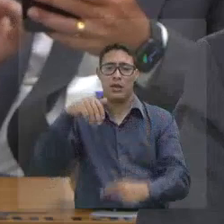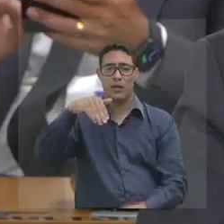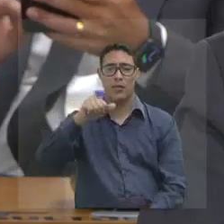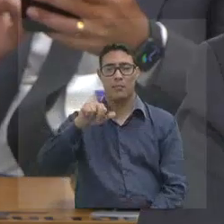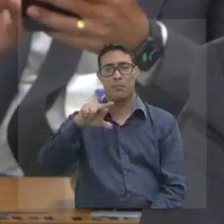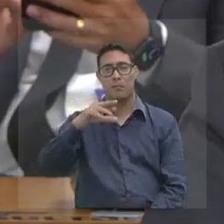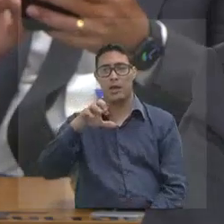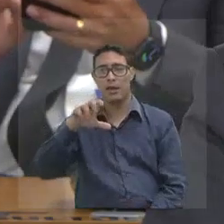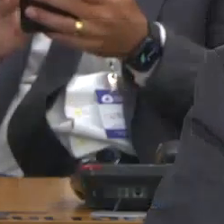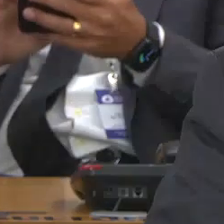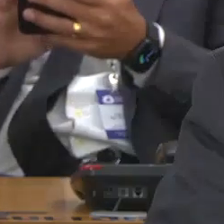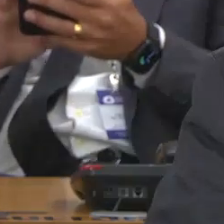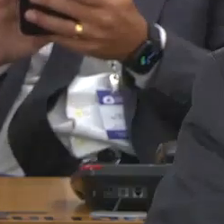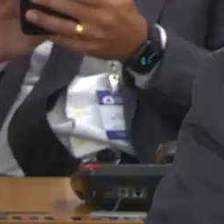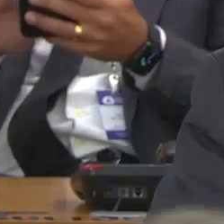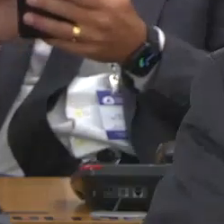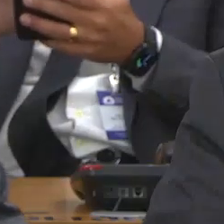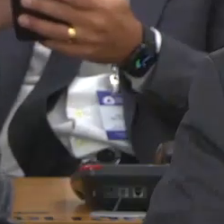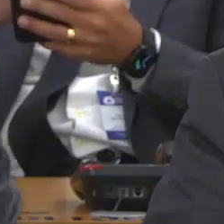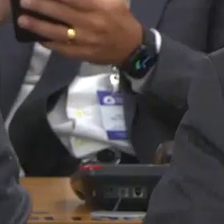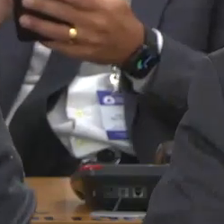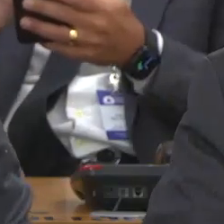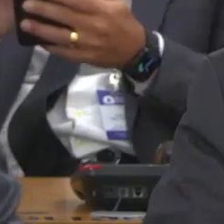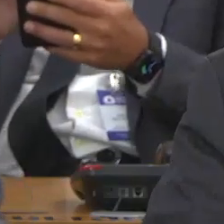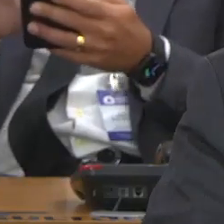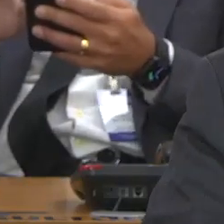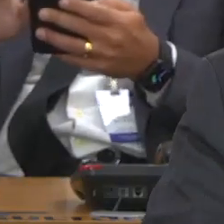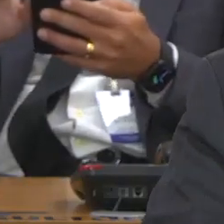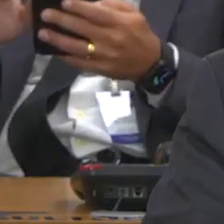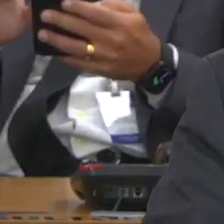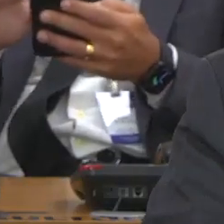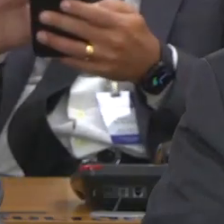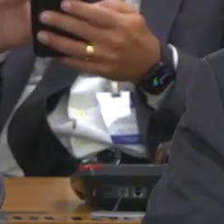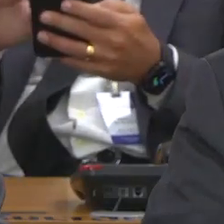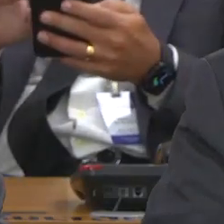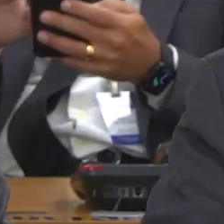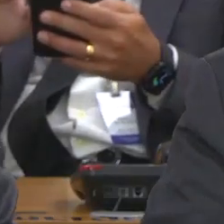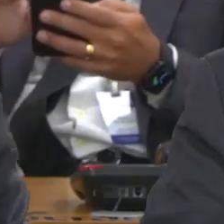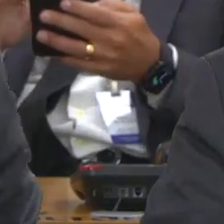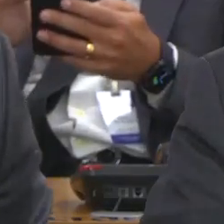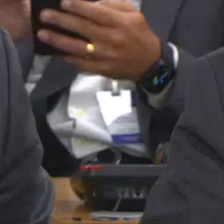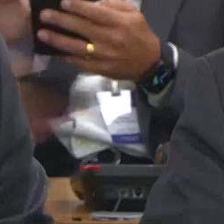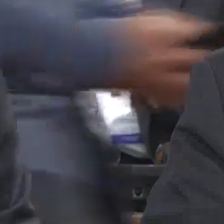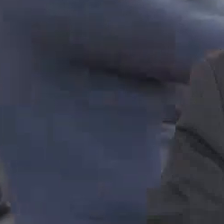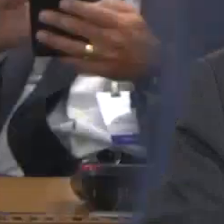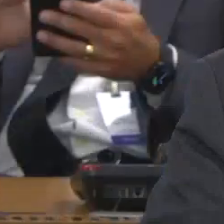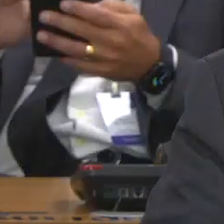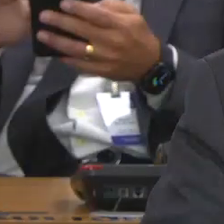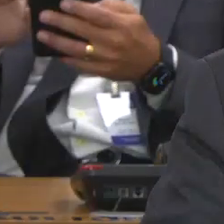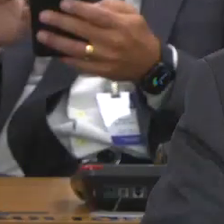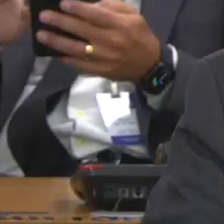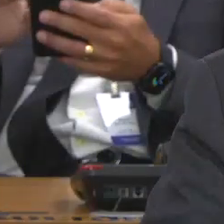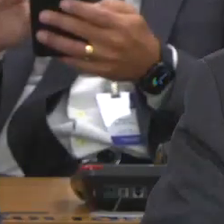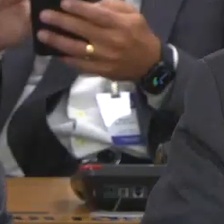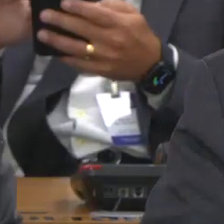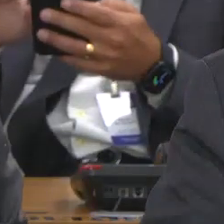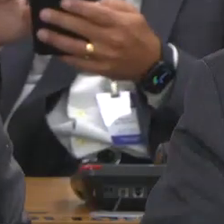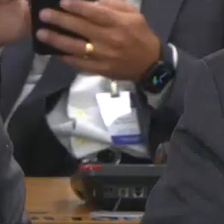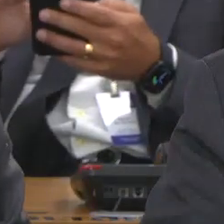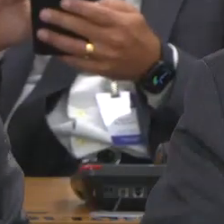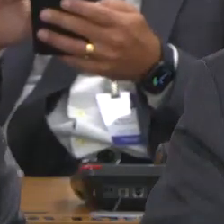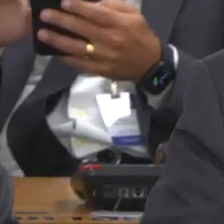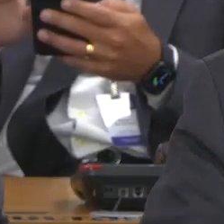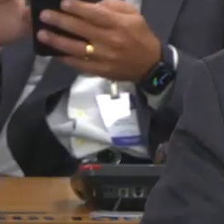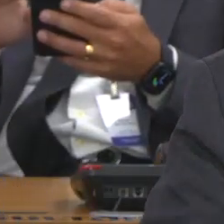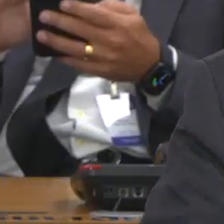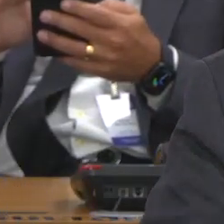diretor do igan Renato presidente da fean Letícia Campos chefe de gabinete